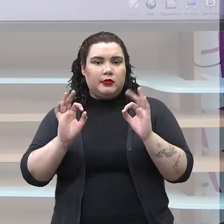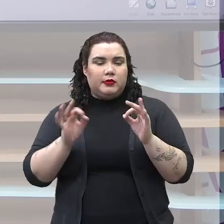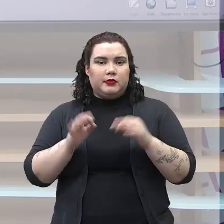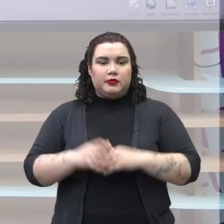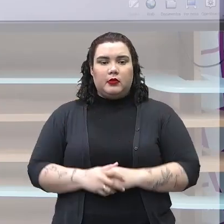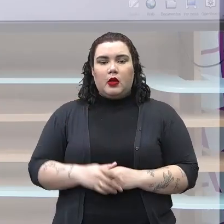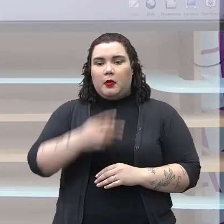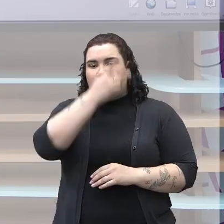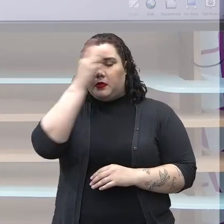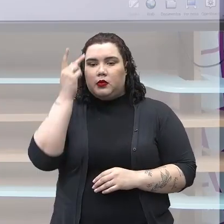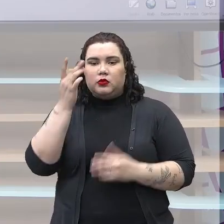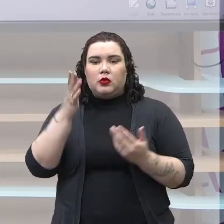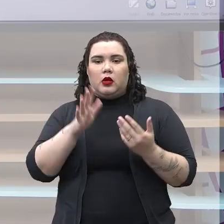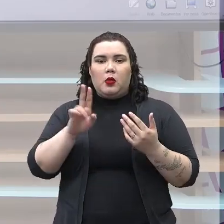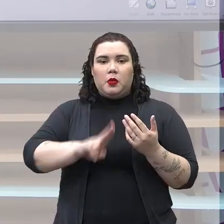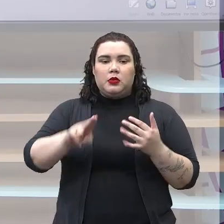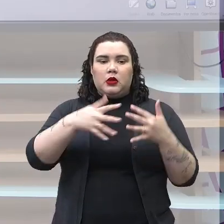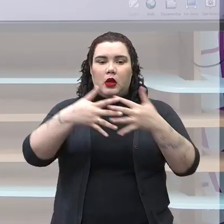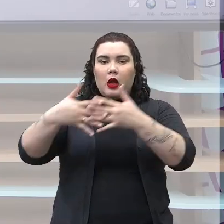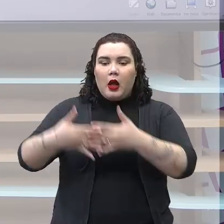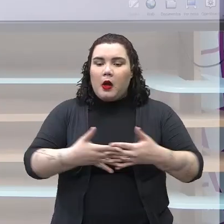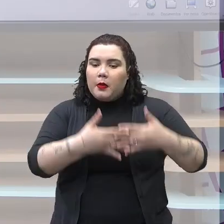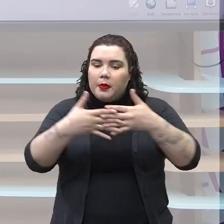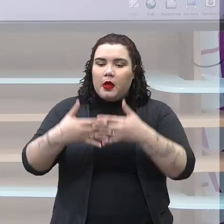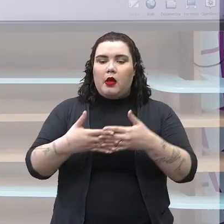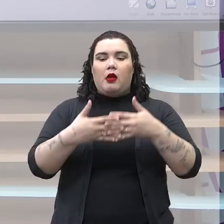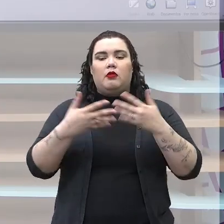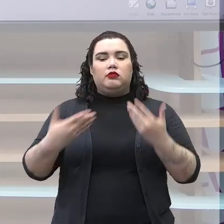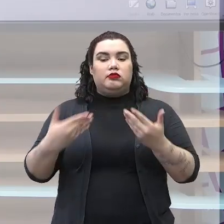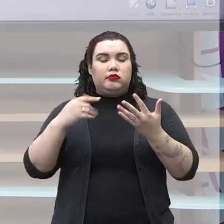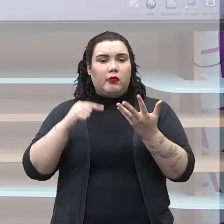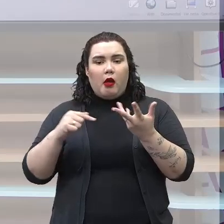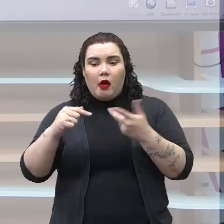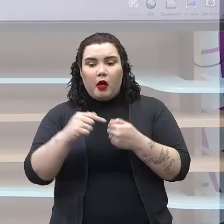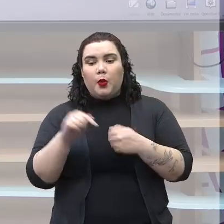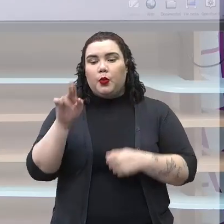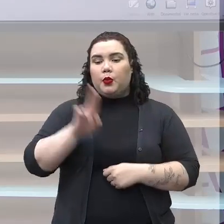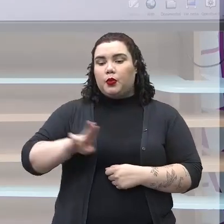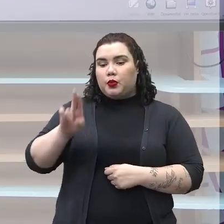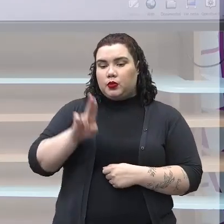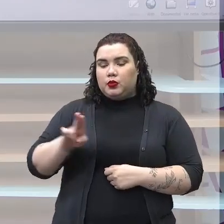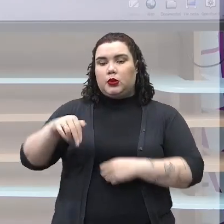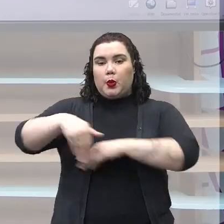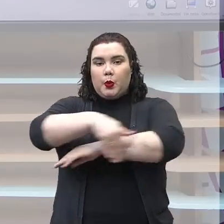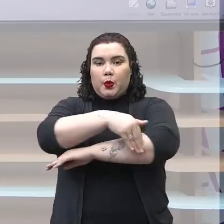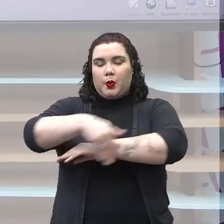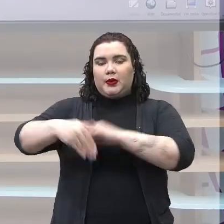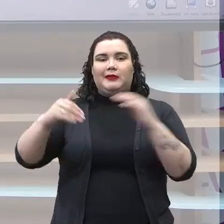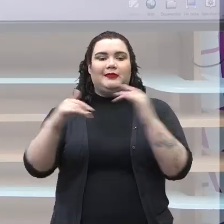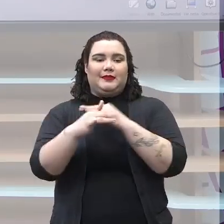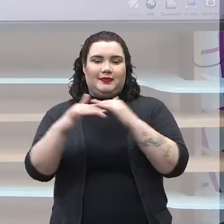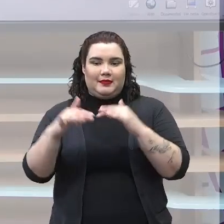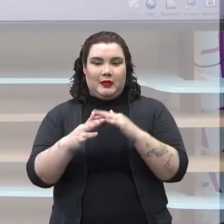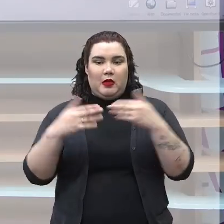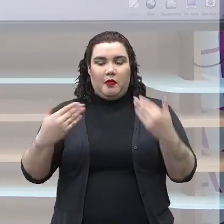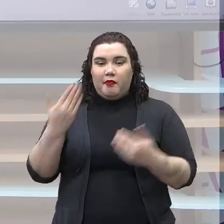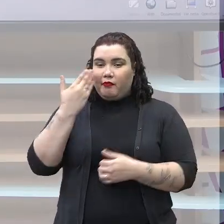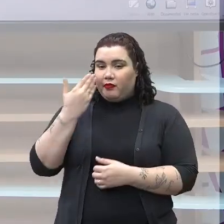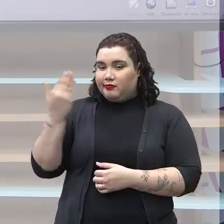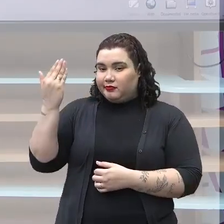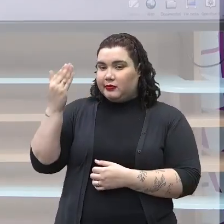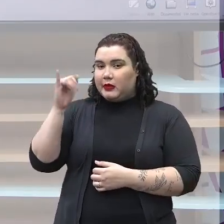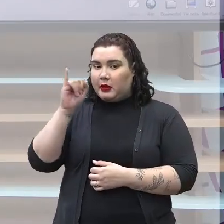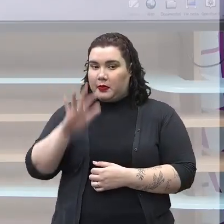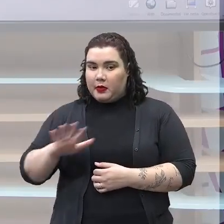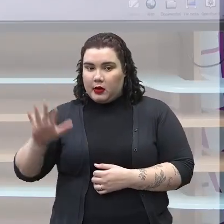com entregas, com caminhão, né? Caminhão, enfim. Tudo isso vai usando as ruas da cidade. E cenas como essa aí, que vocês estão